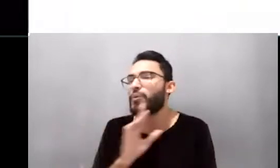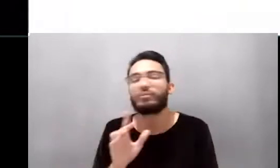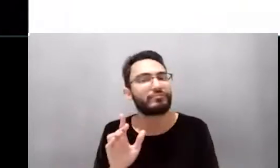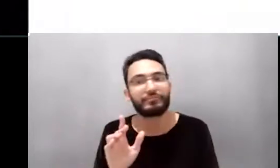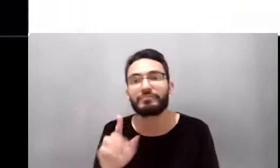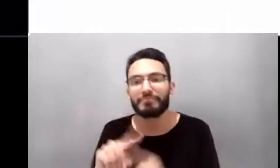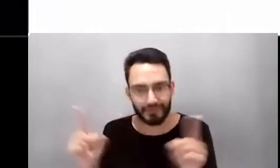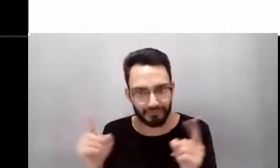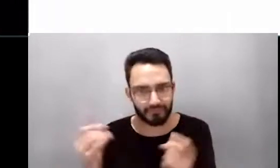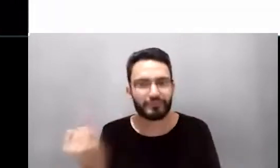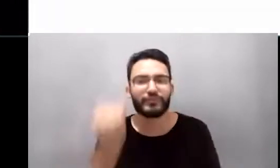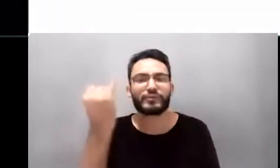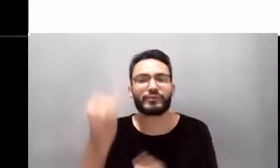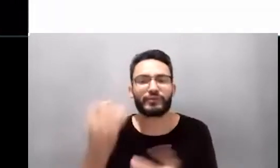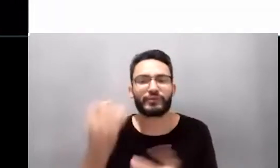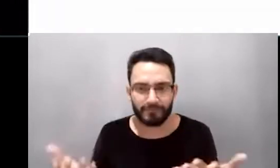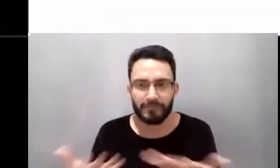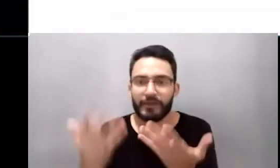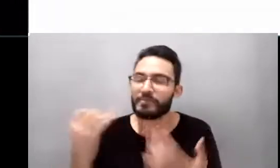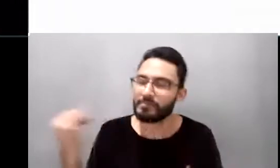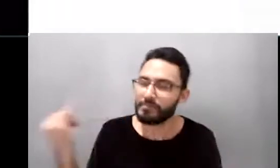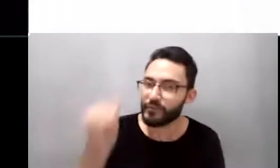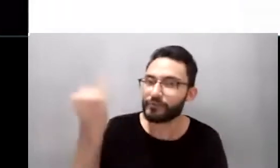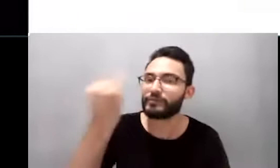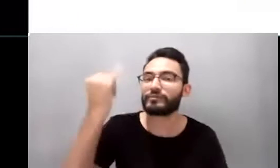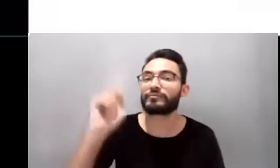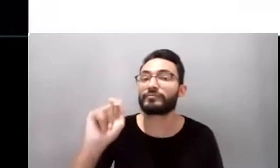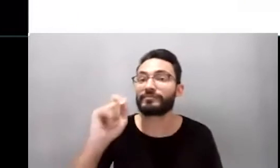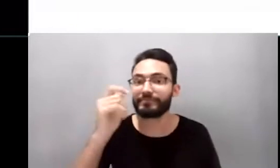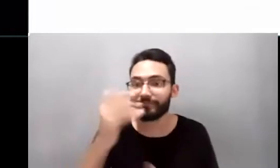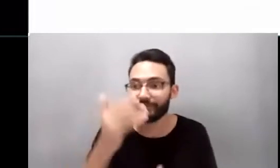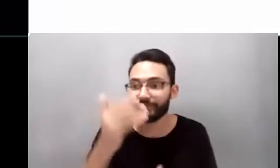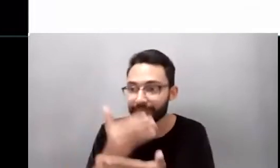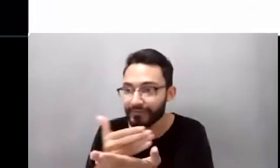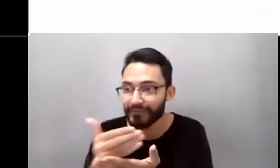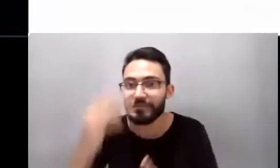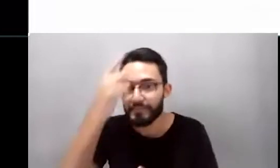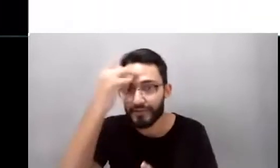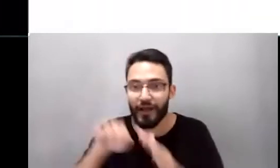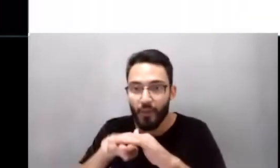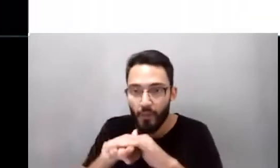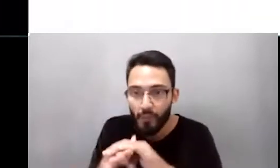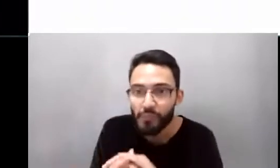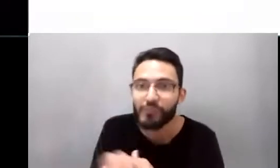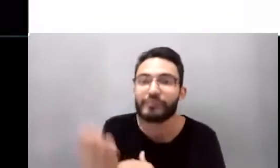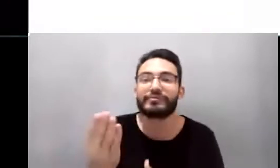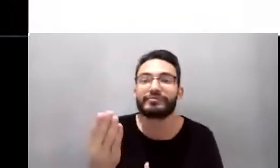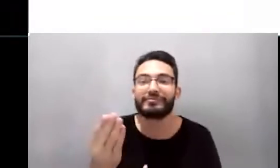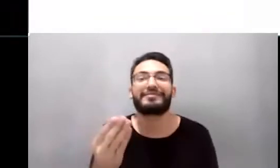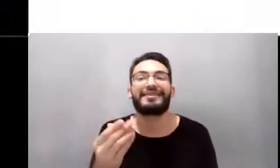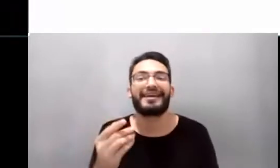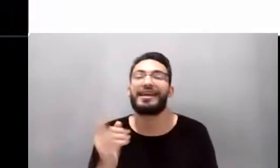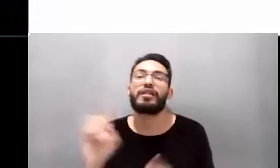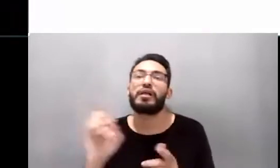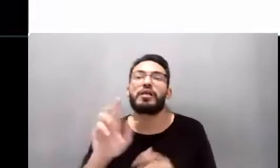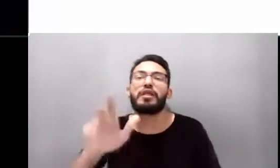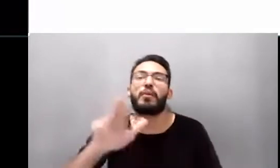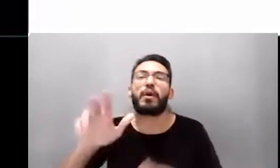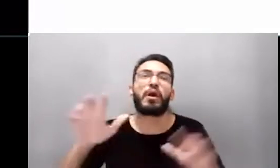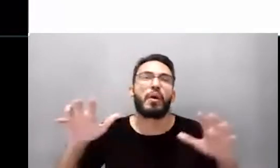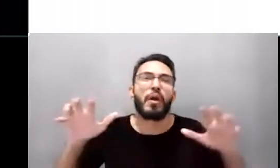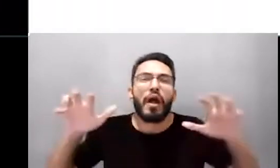importante, esse primeiro passo para a pessoa ir, acostumando ao falar e ver que não é um bicho de sete cabeças,